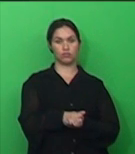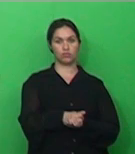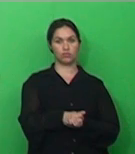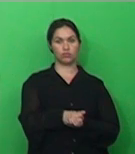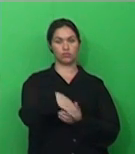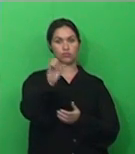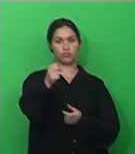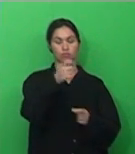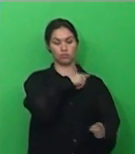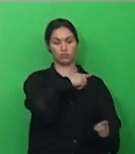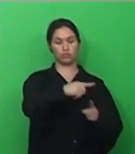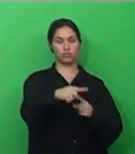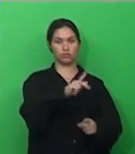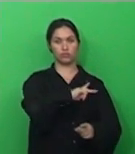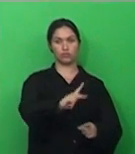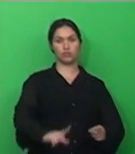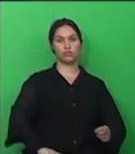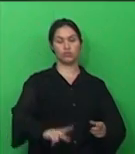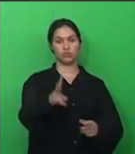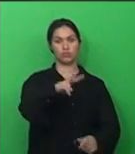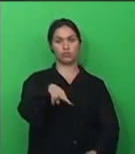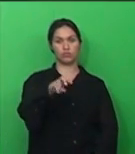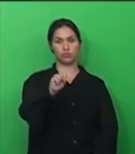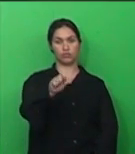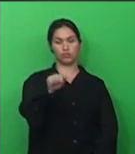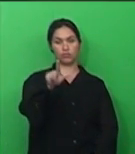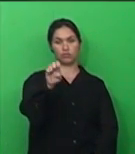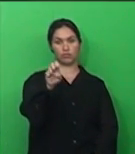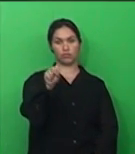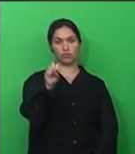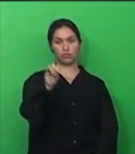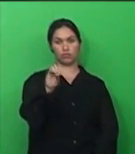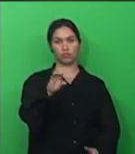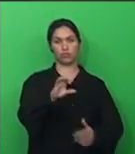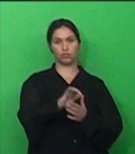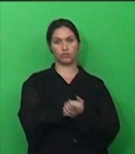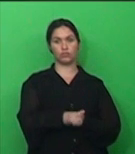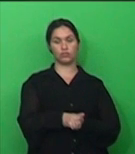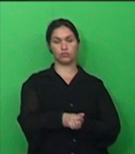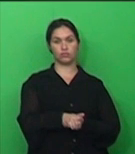A favor do veto, senhor presidente. Vereador Salésio Lima.